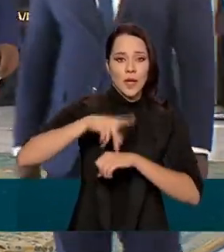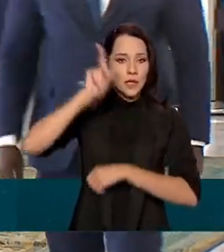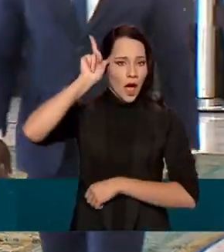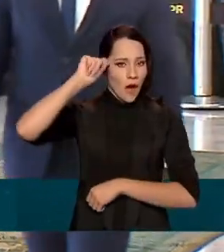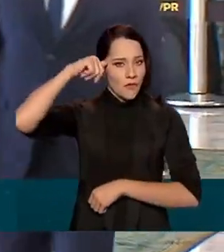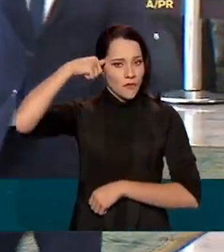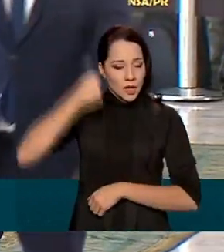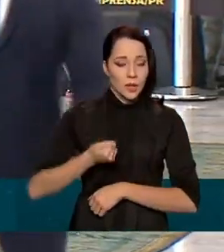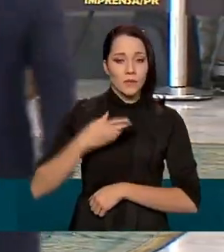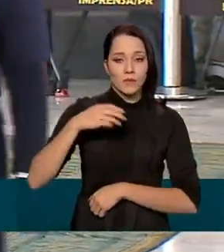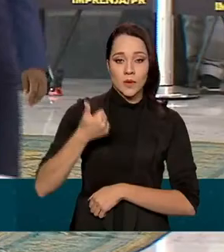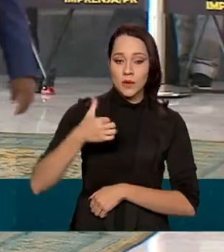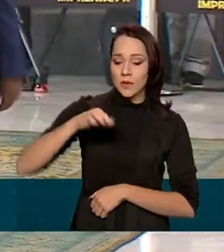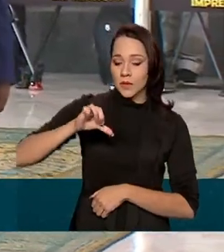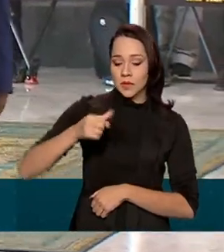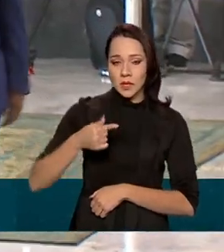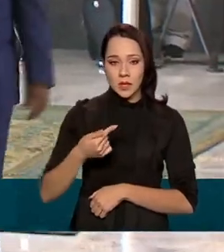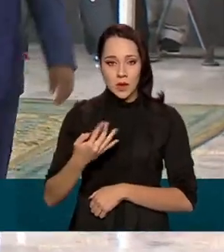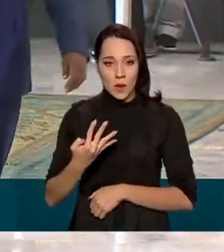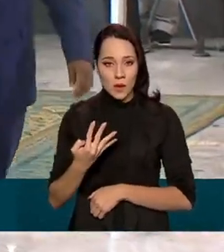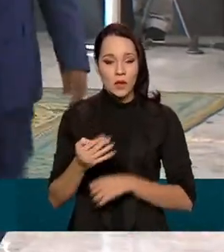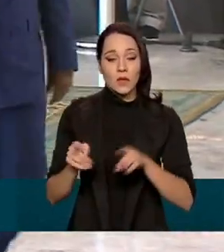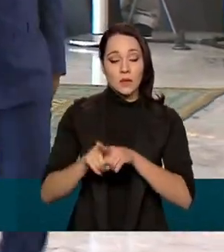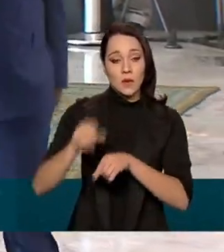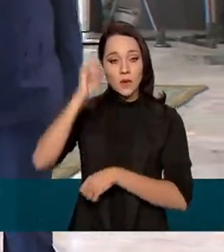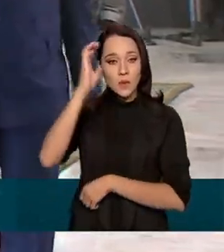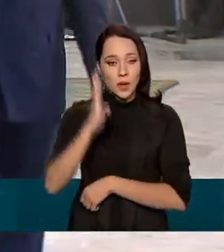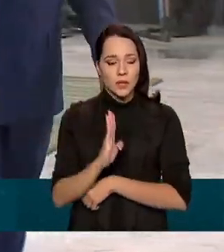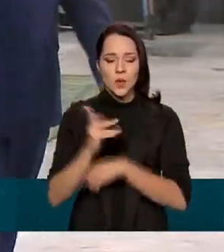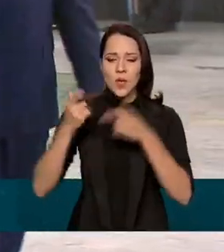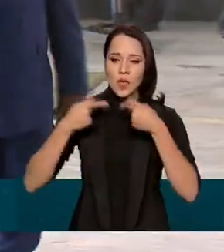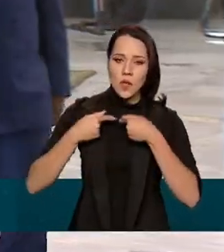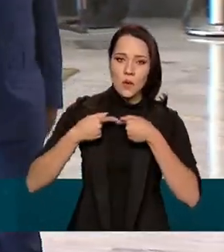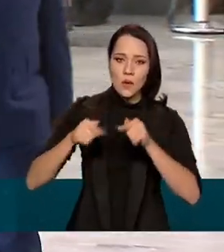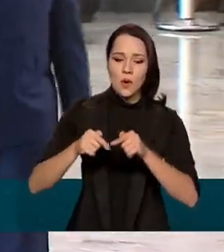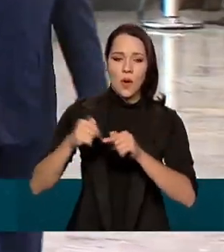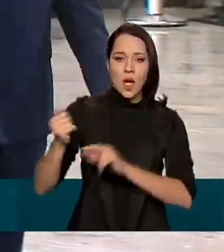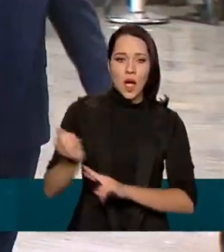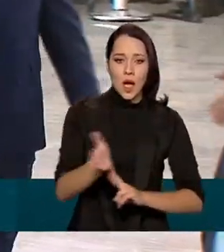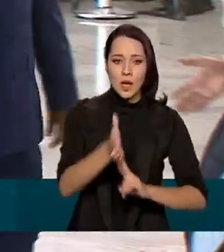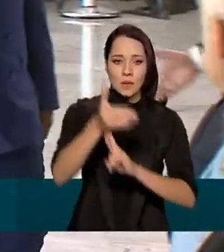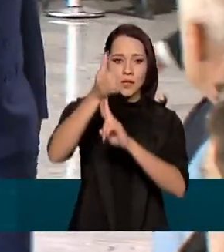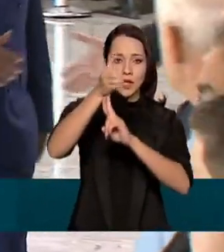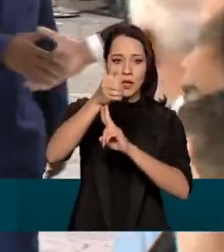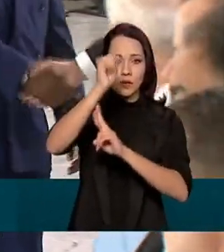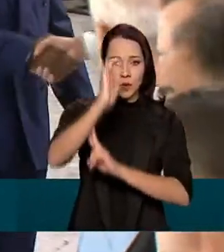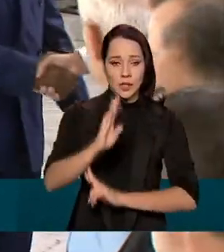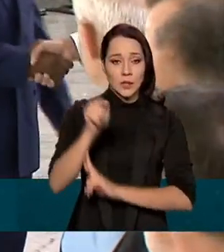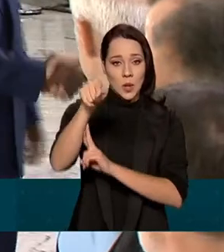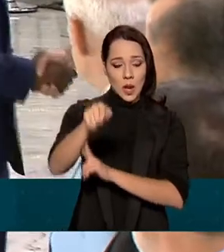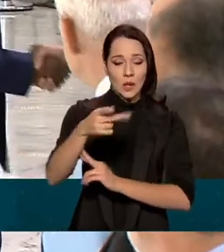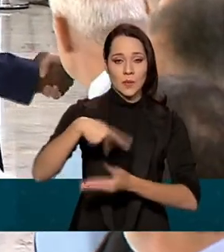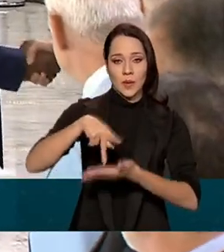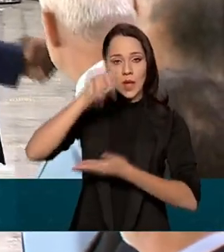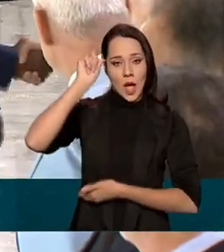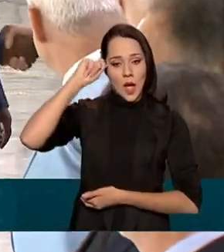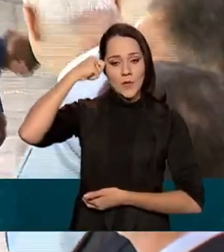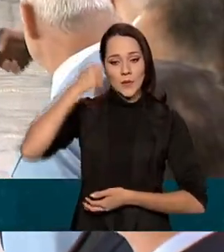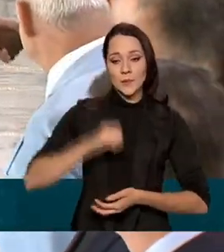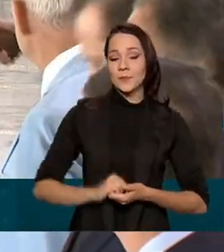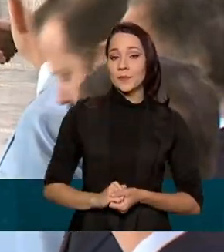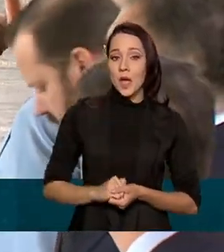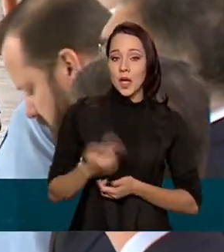em 1974, quando o Brasil inaugurou a Embaixada Brasileira por lá. A